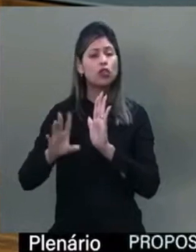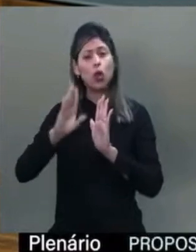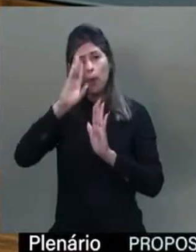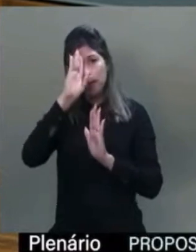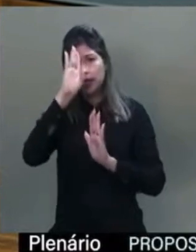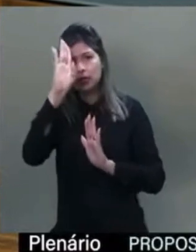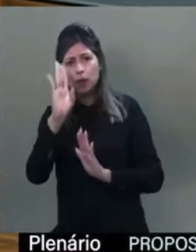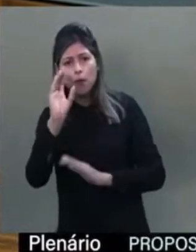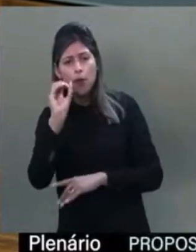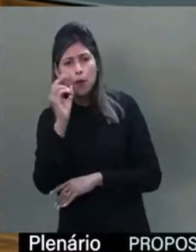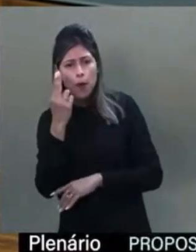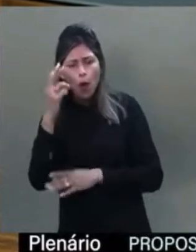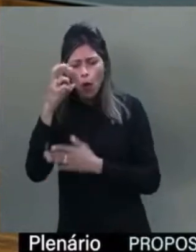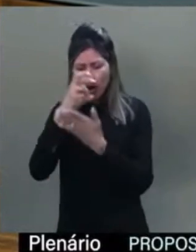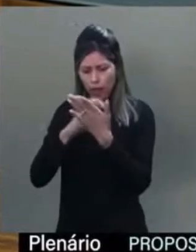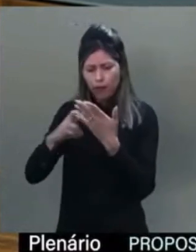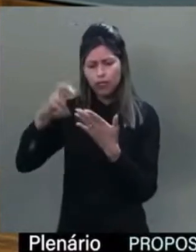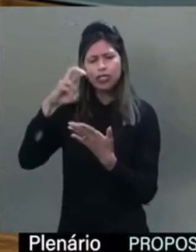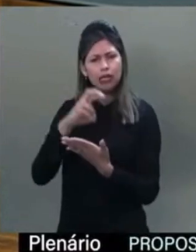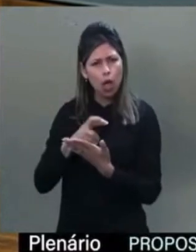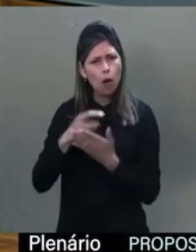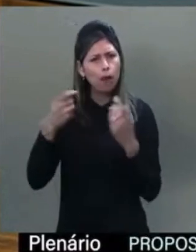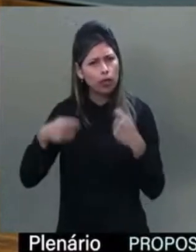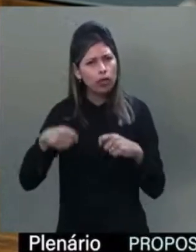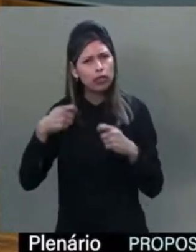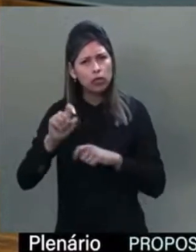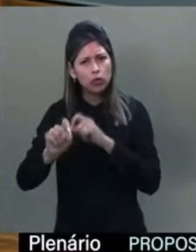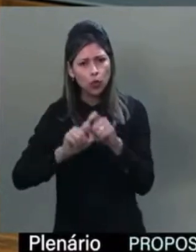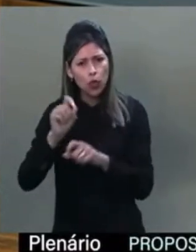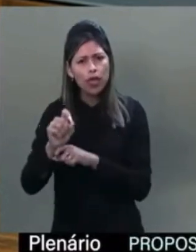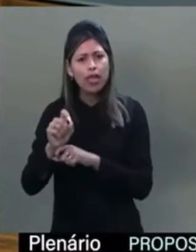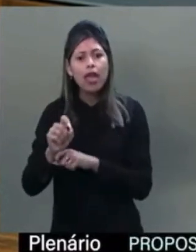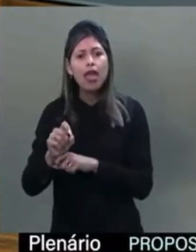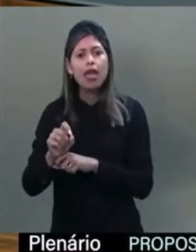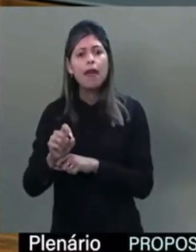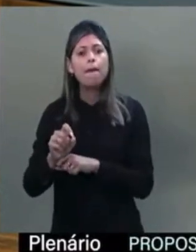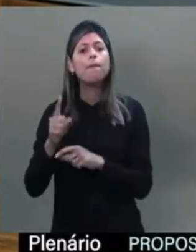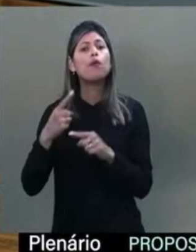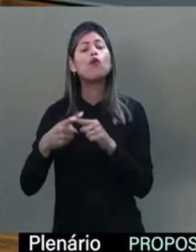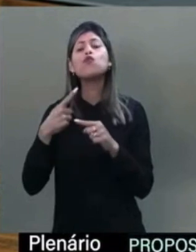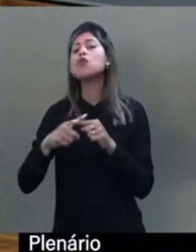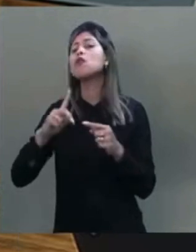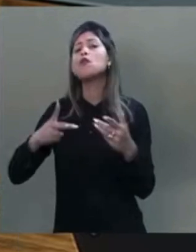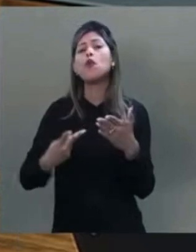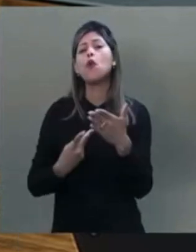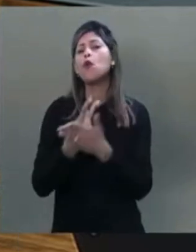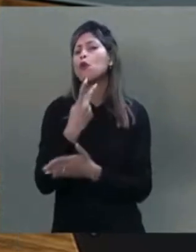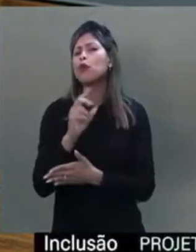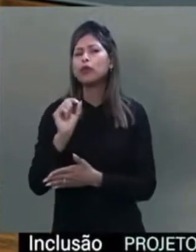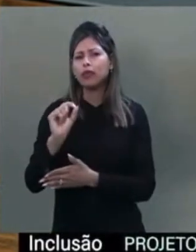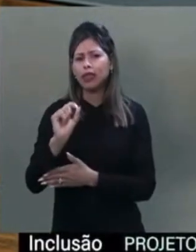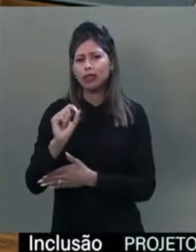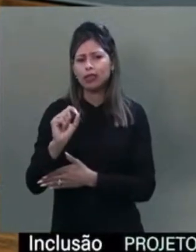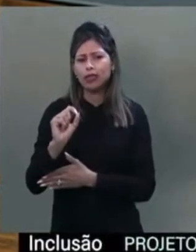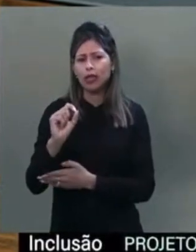principalmente por uma questão fiscal. É muito mais em decorrência do desastre que